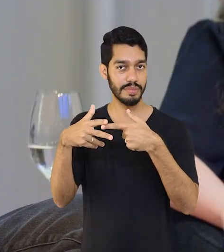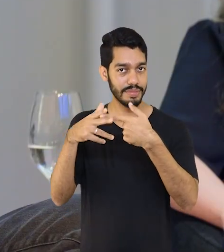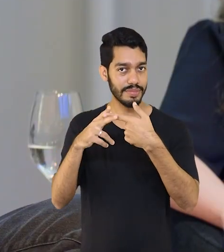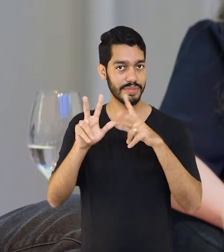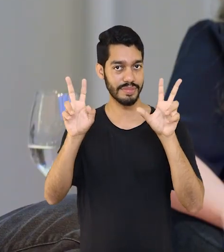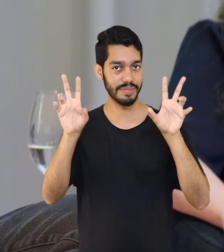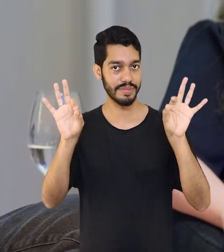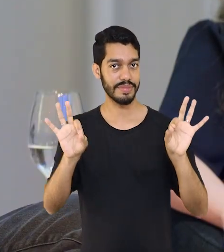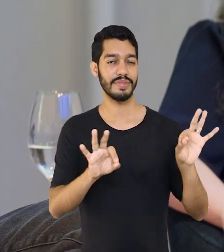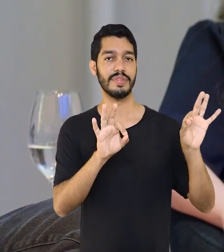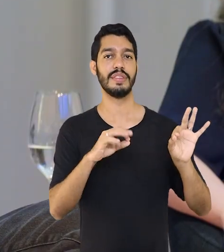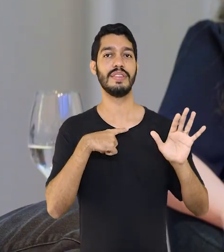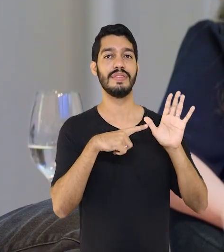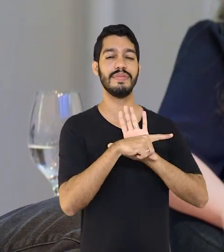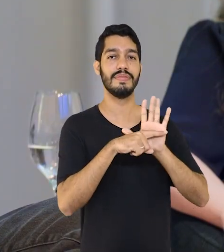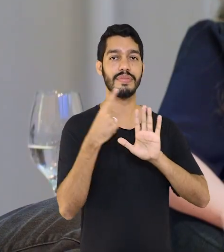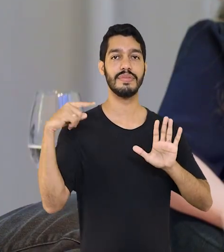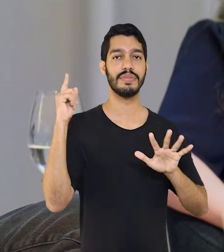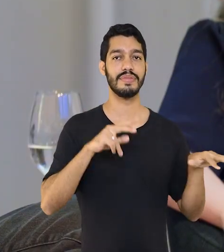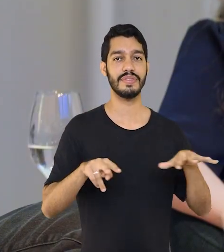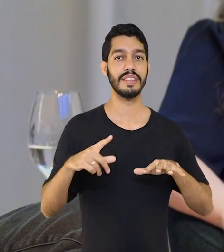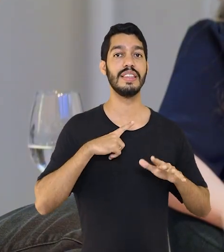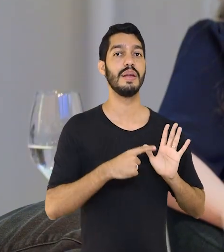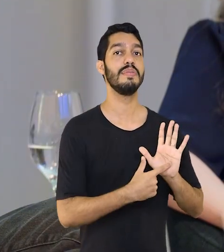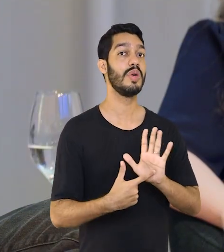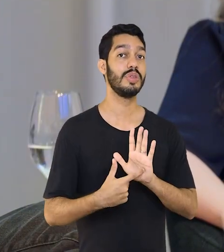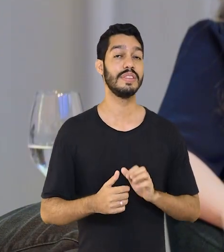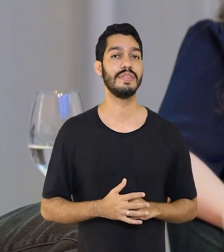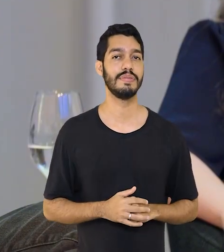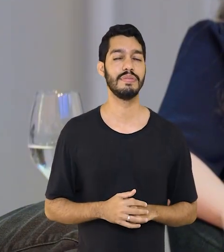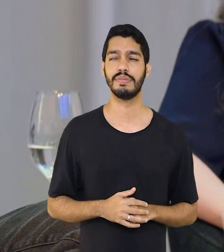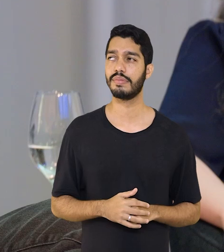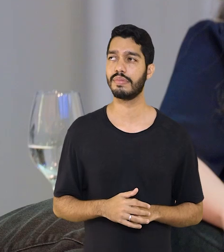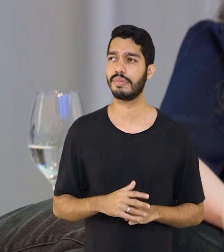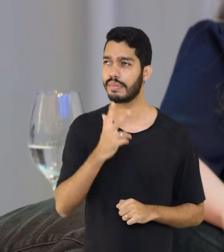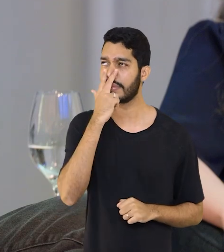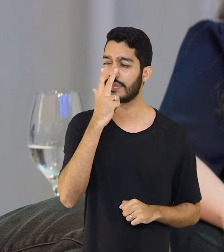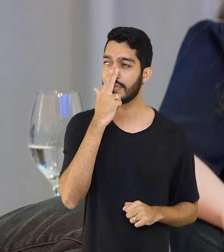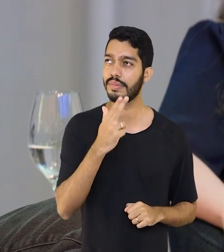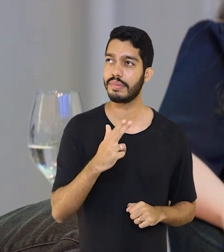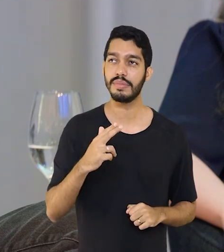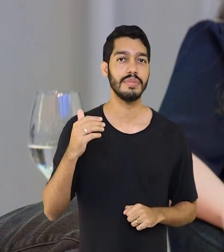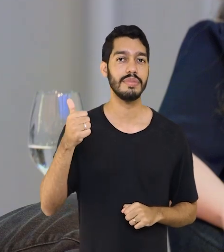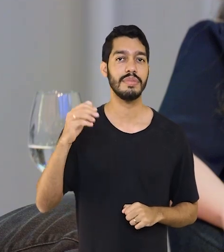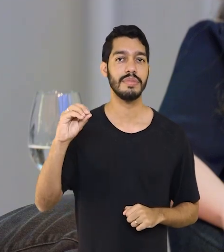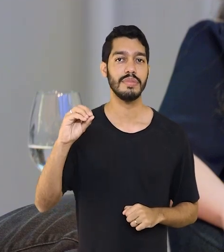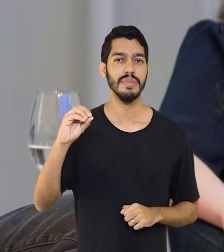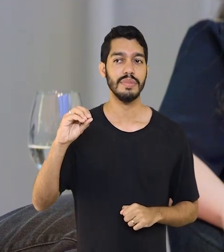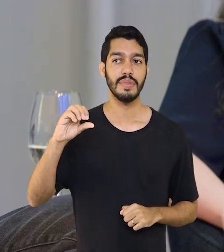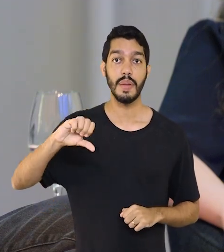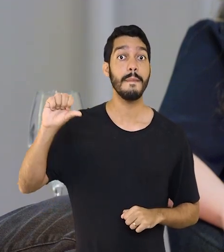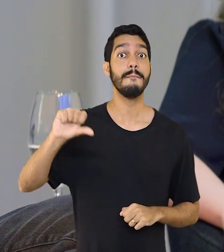agora, foi a pesquisa do censo que saiu na semana passada, falando que, se eu não me engano, entre os 10